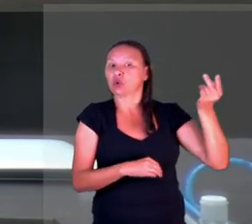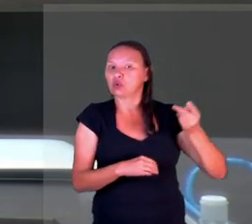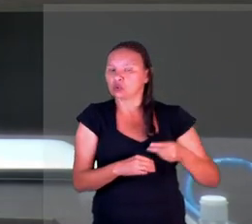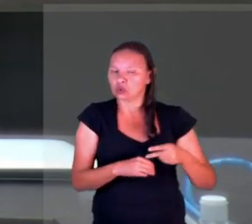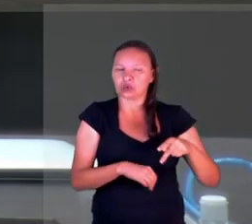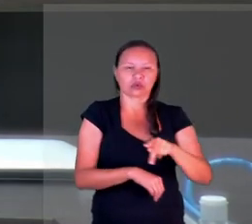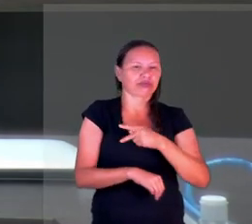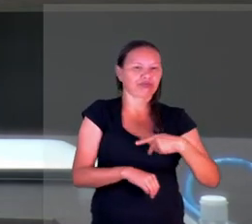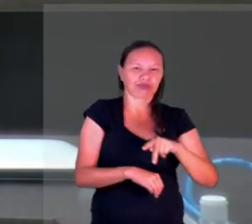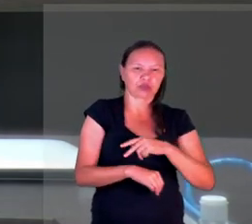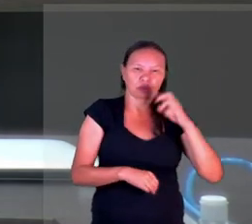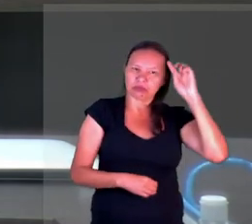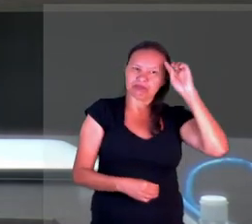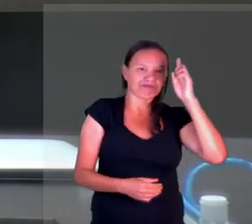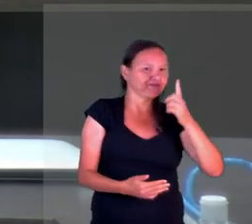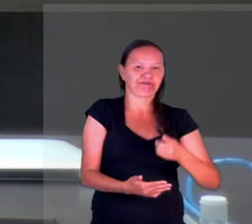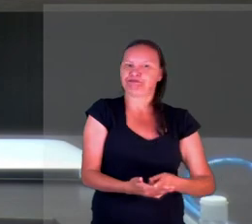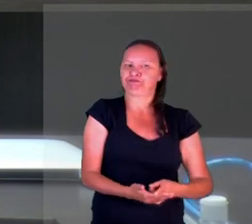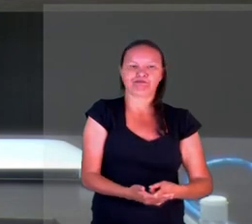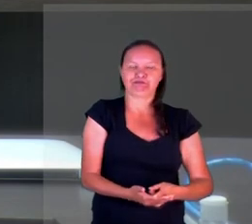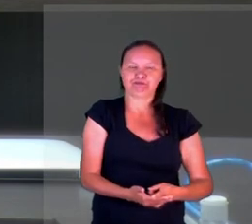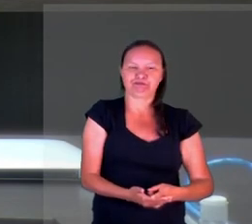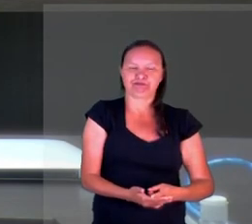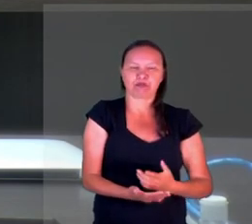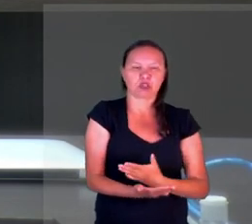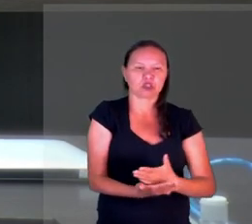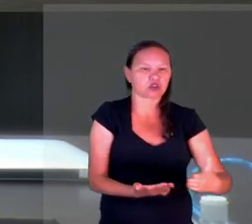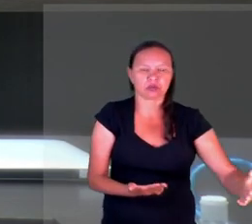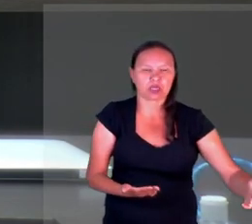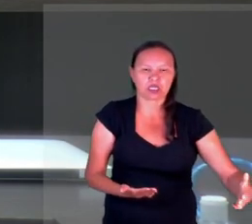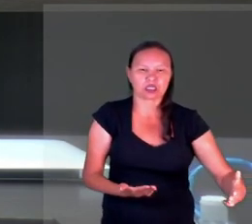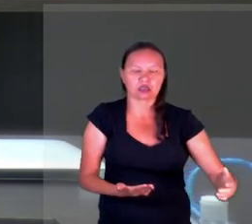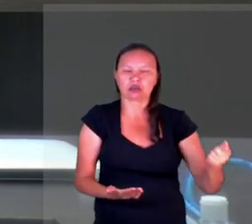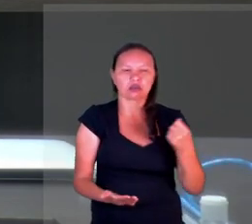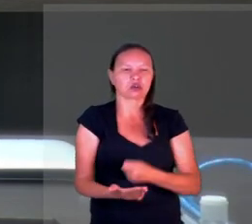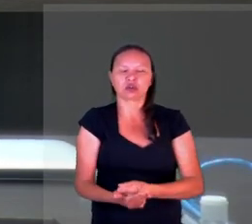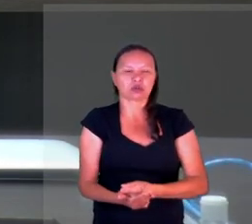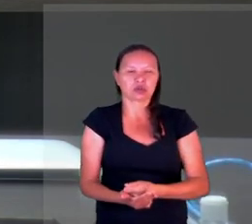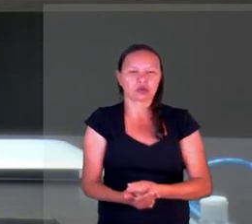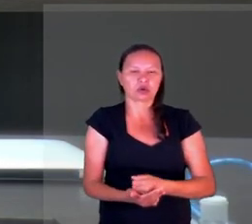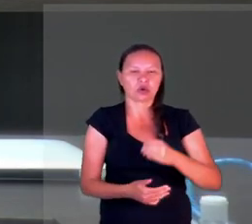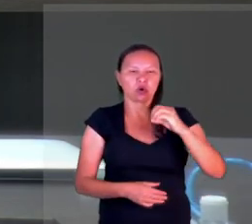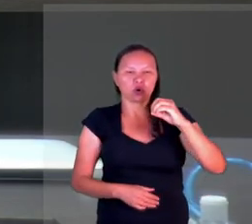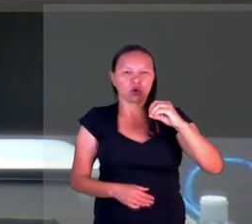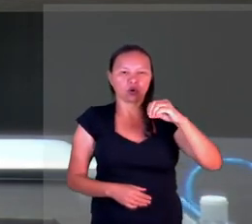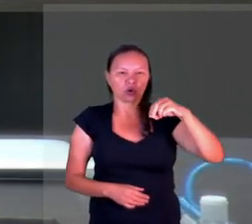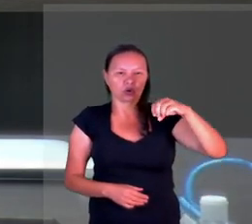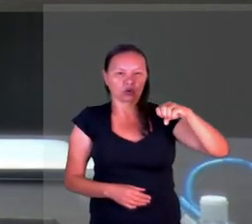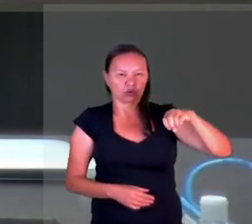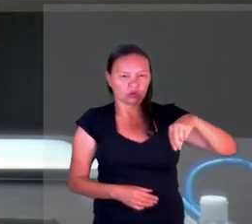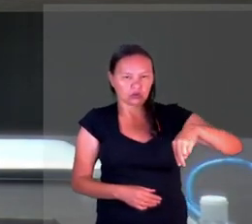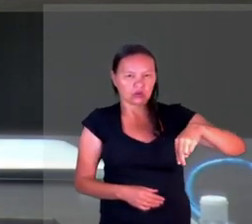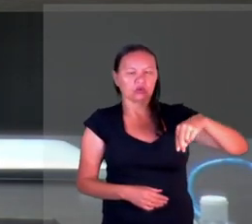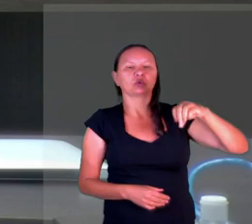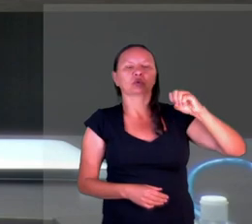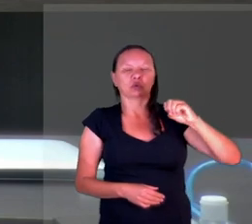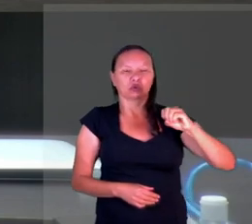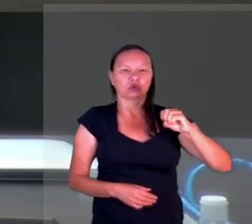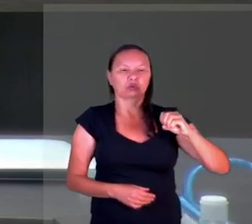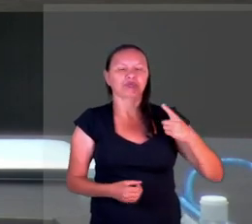não respeito esses princípios eles não foram adotados oficialmente pela ONU por razões que que que se